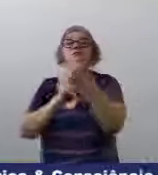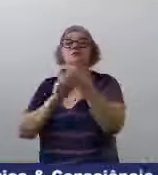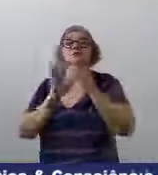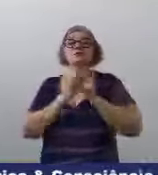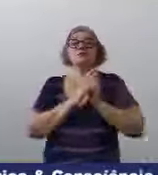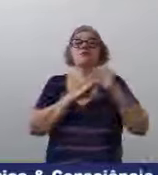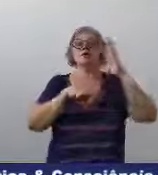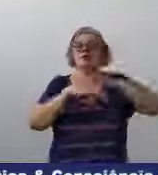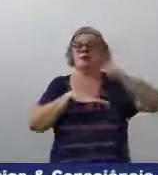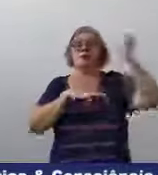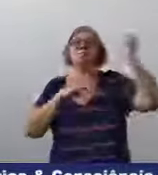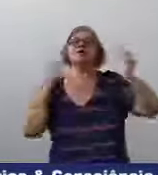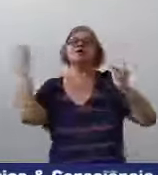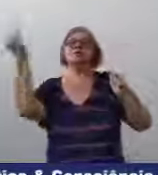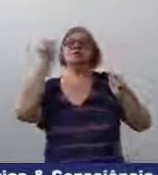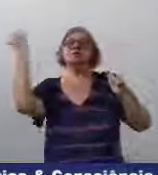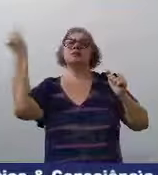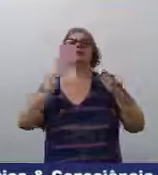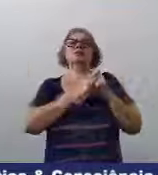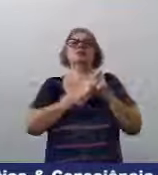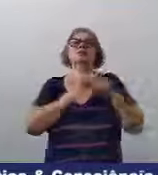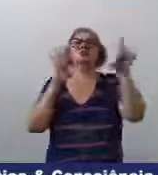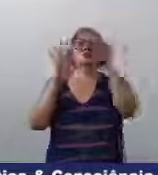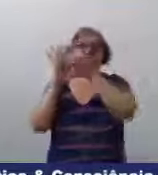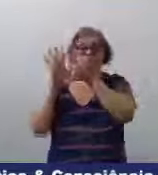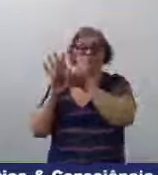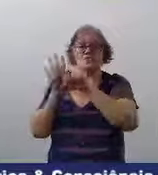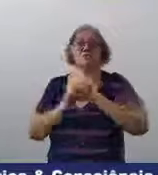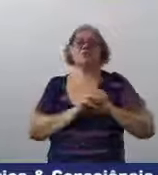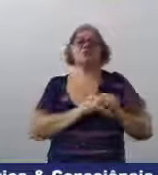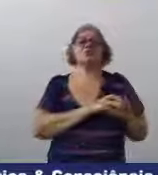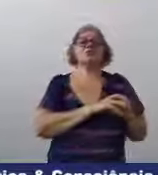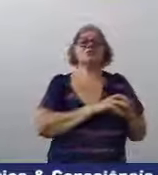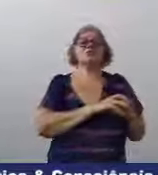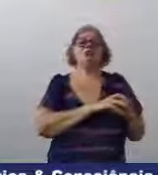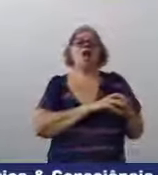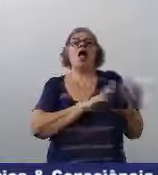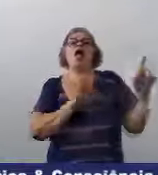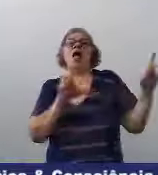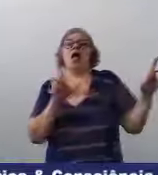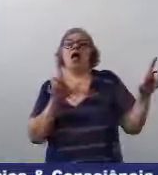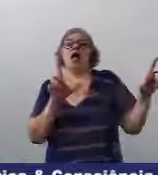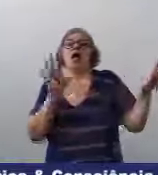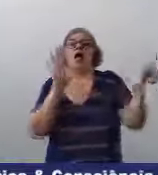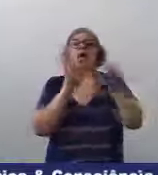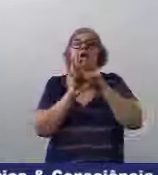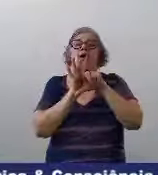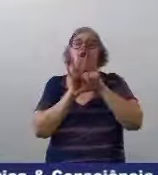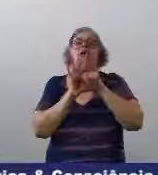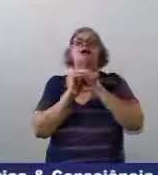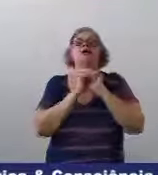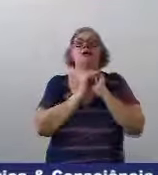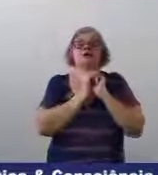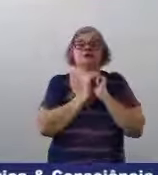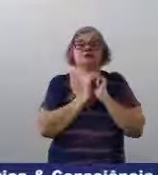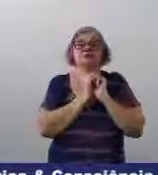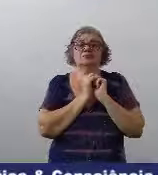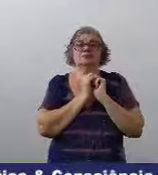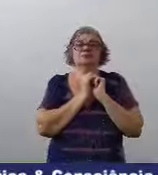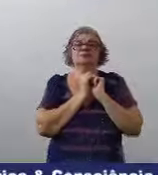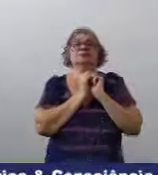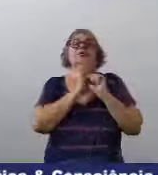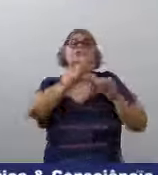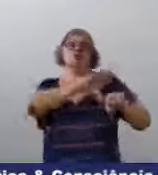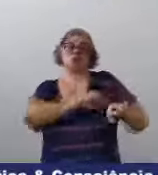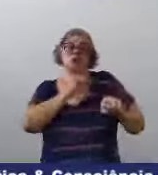no nosso mundo social. E a maior e mais importante de todas as leis que existem é, sem dúvida alguma, a lei do